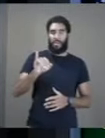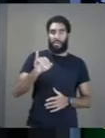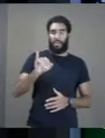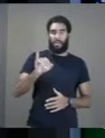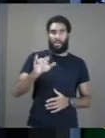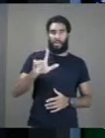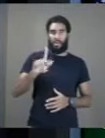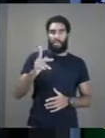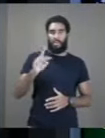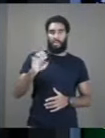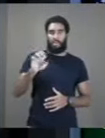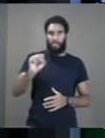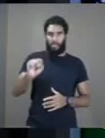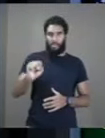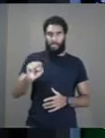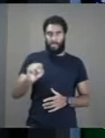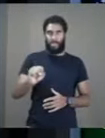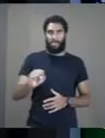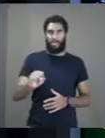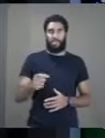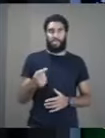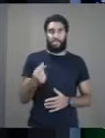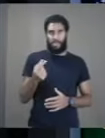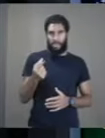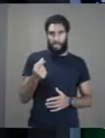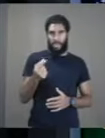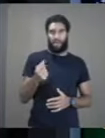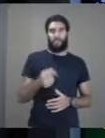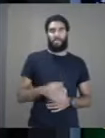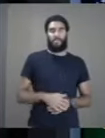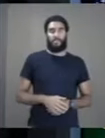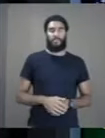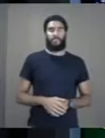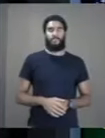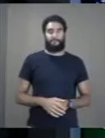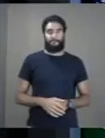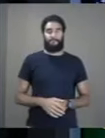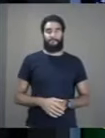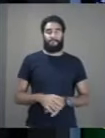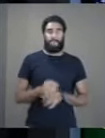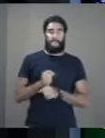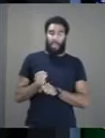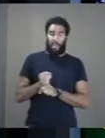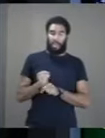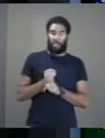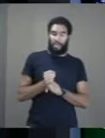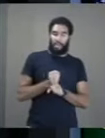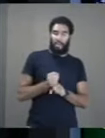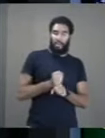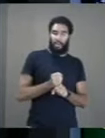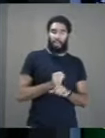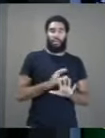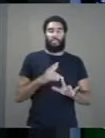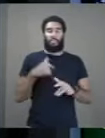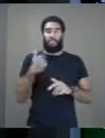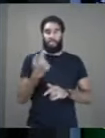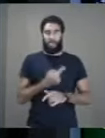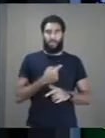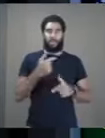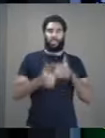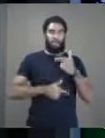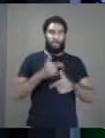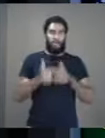bilhões de reais, B de bola, I de índio, por ano. Aí a gente trabalha, tem equipe,